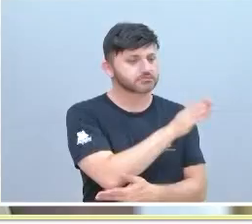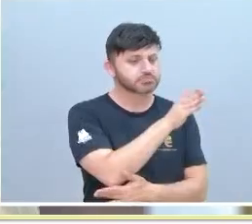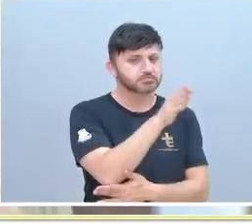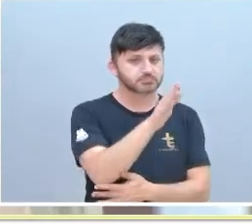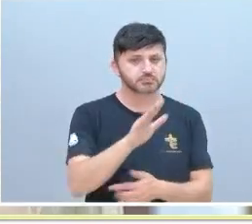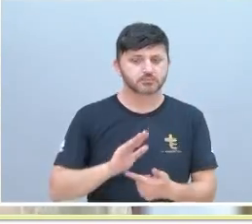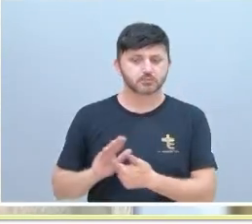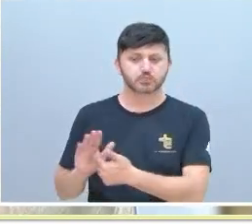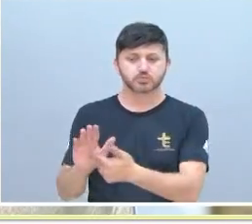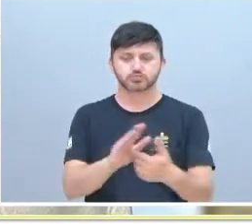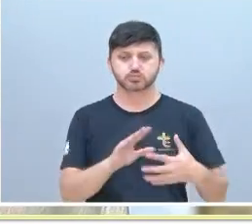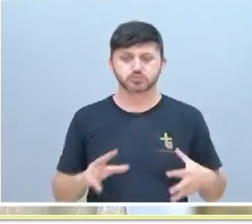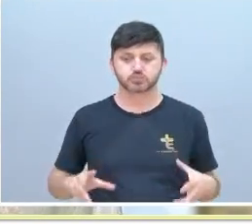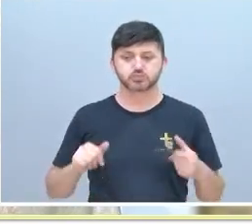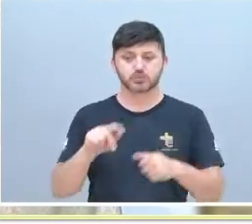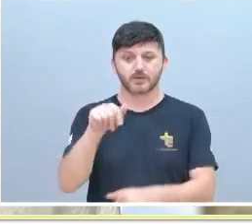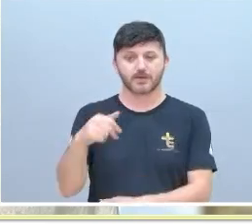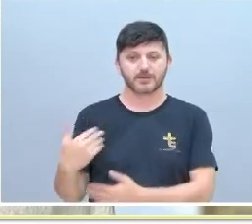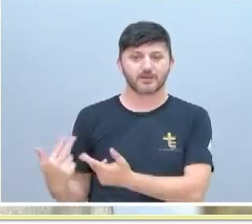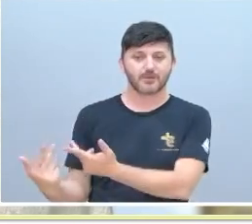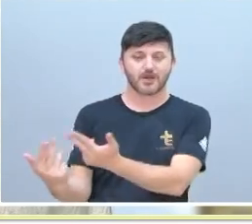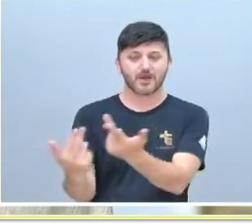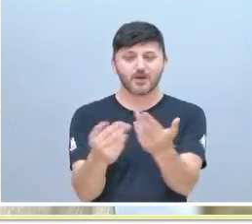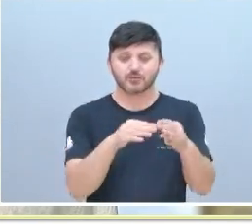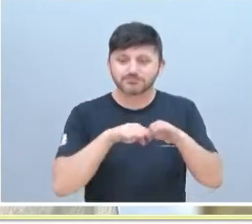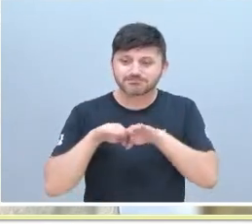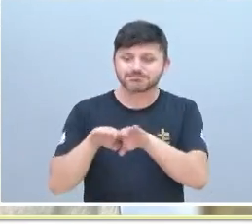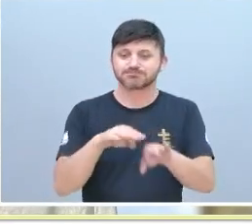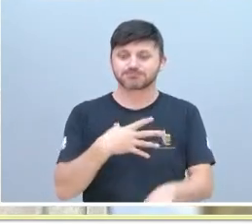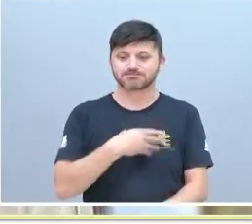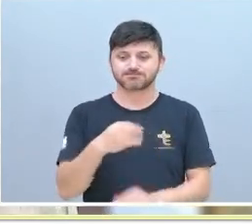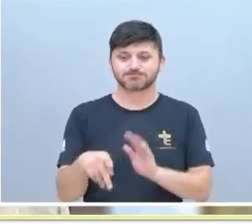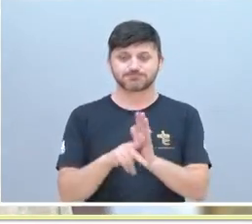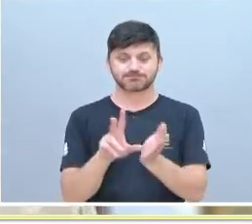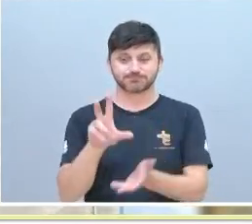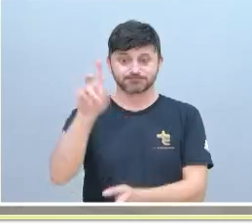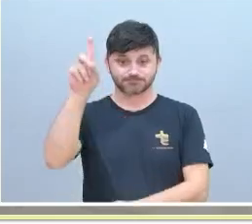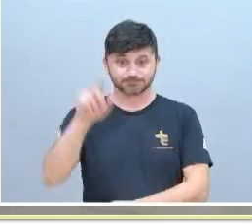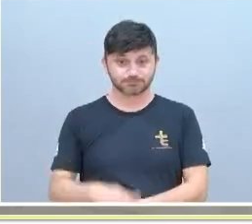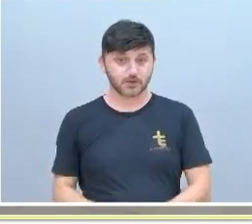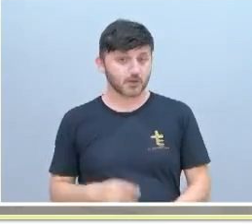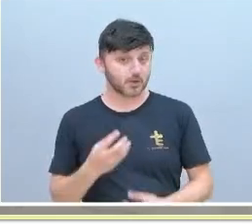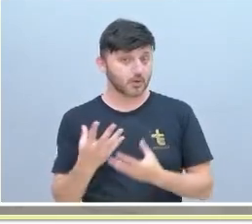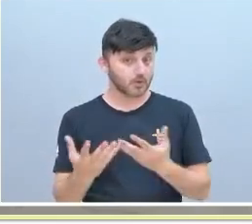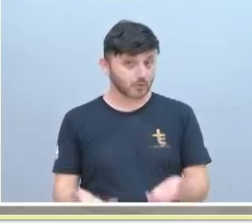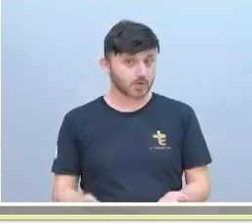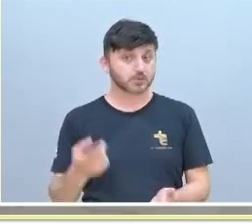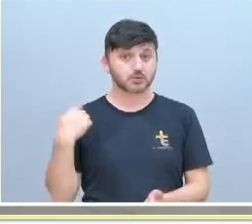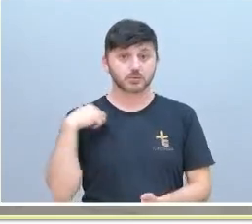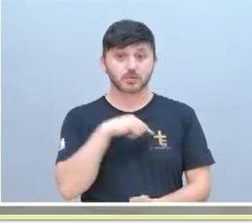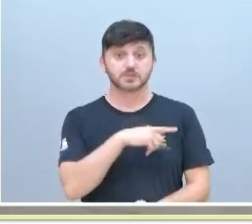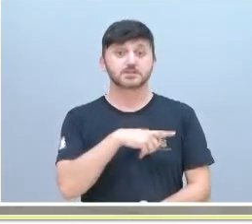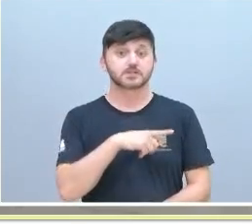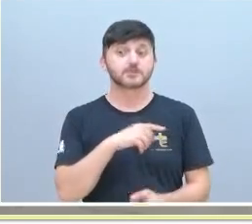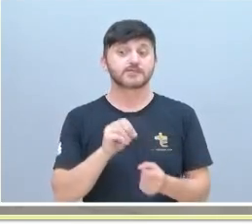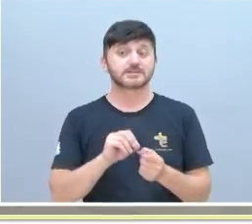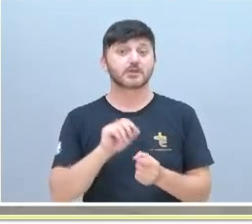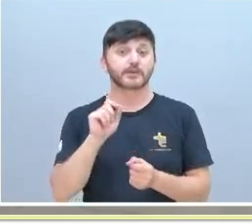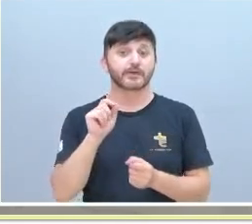Nós temos que entender isso, porque se entendemos que a mensagem do Senhor é para todos, o quanto nós temos a